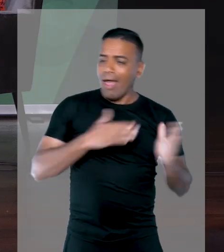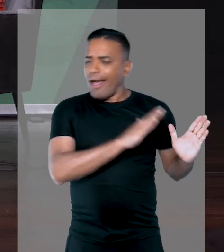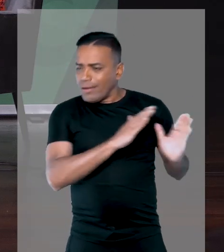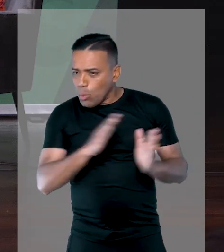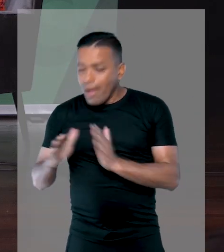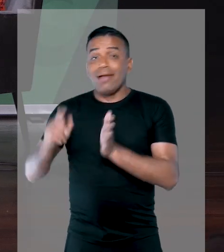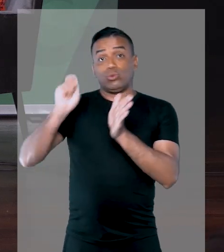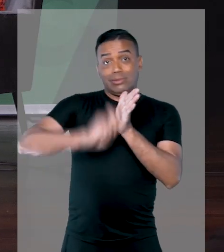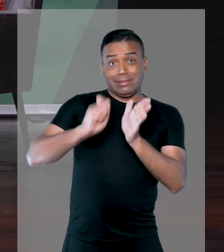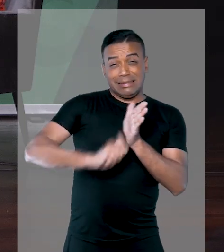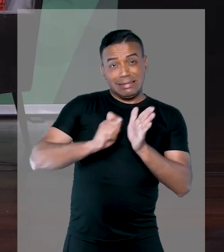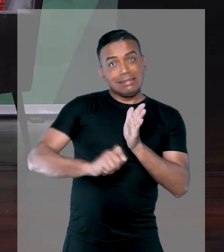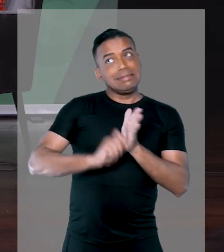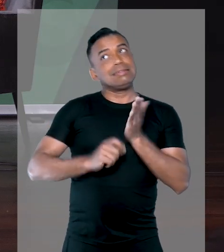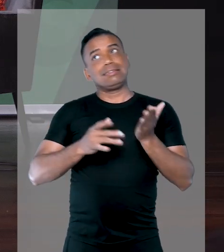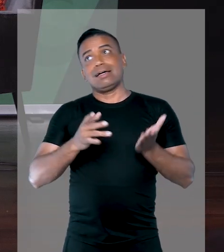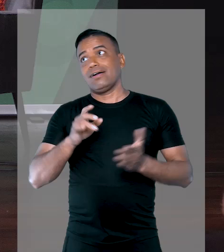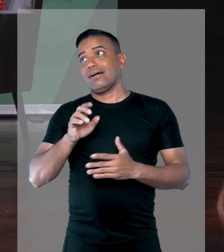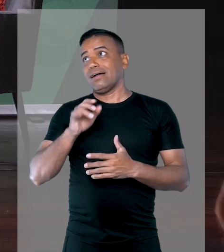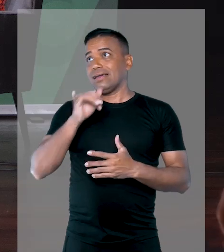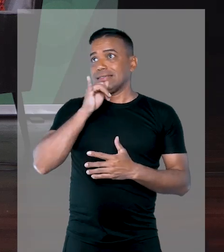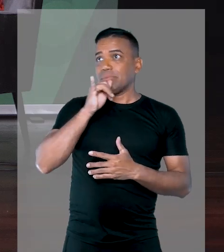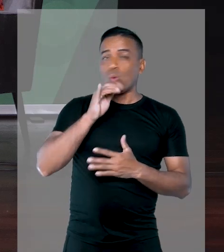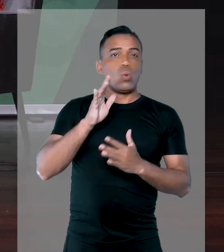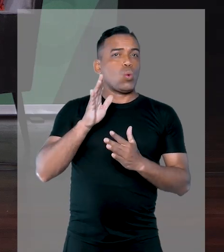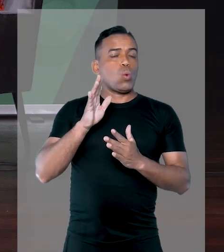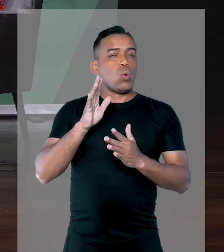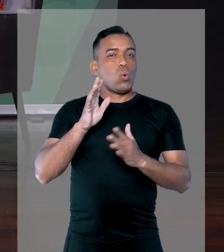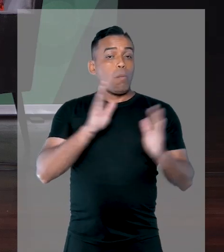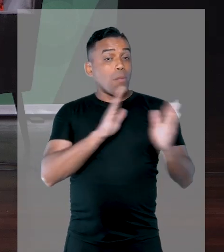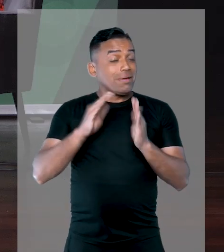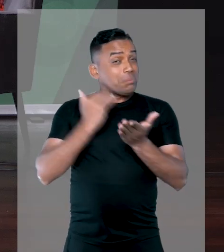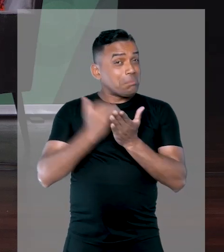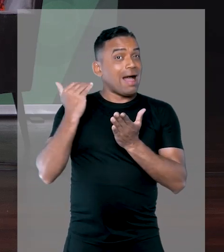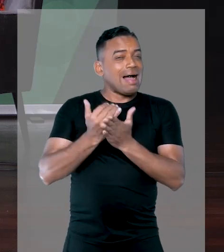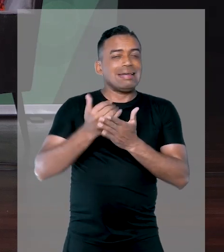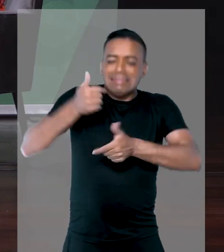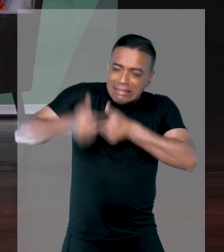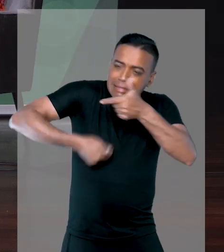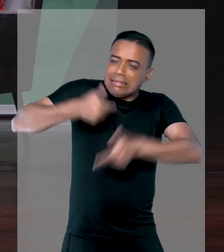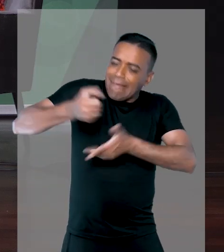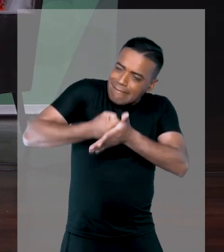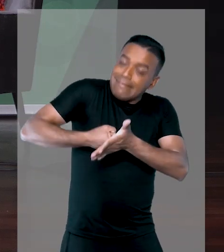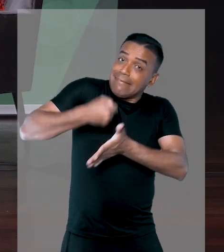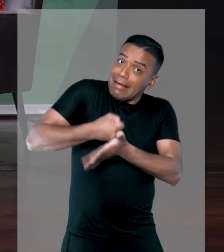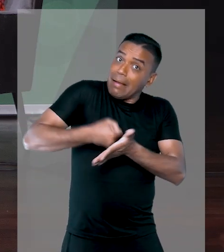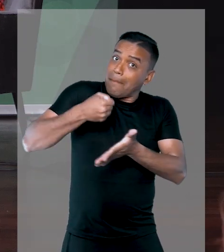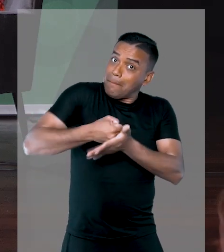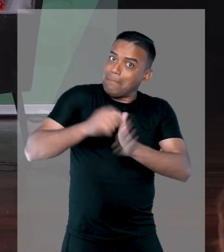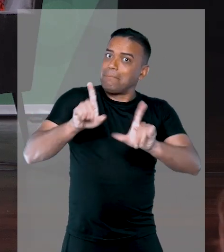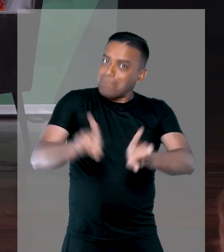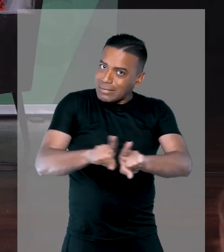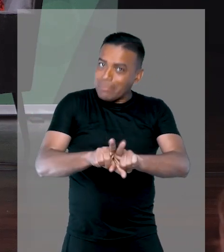si foi, assim, seria a parte mais complicada, né? A parte mais trabalhosa, mas foi uma parte muito tranquila.